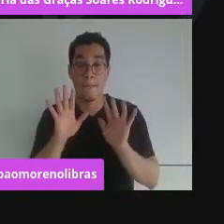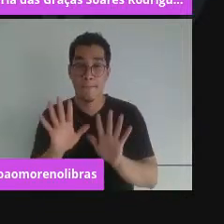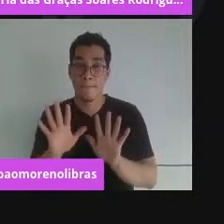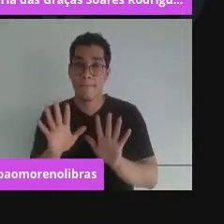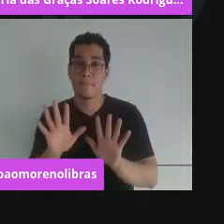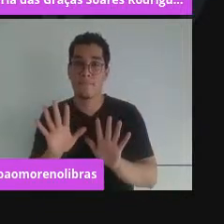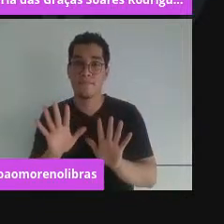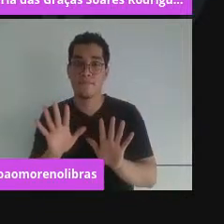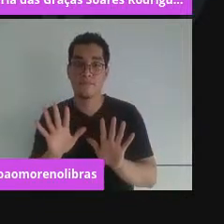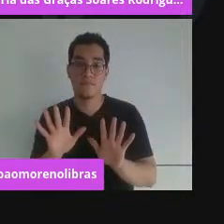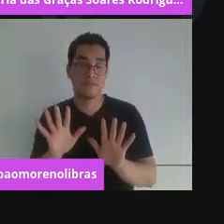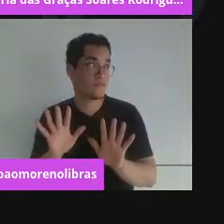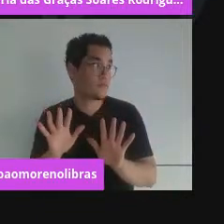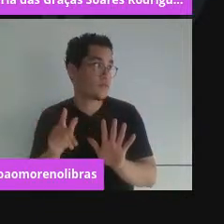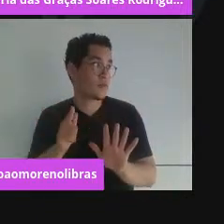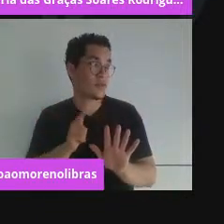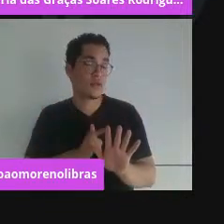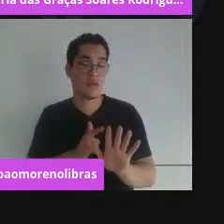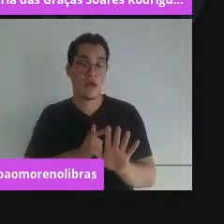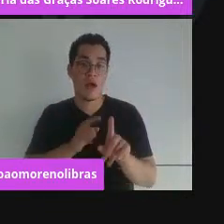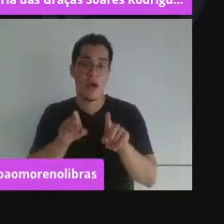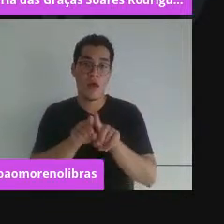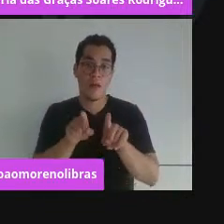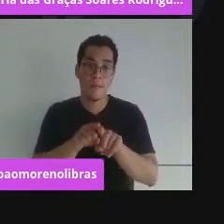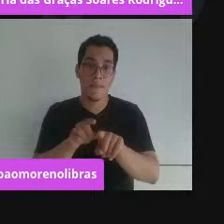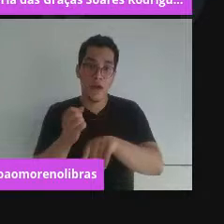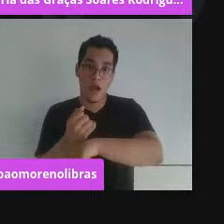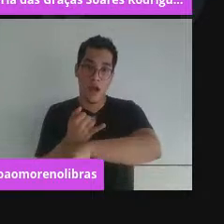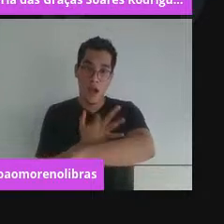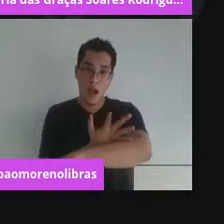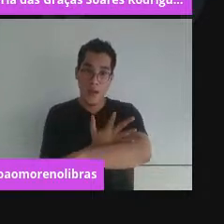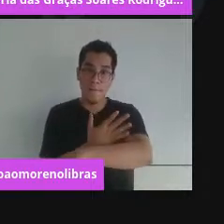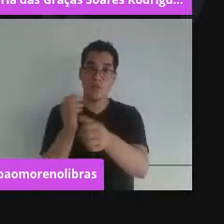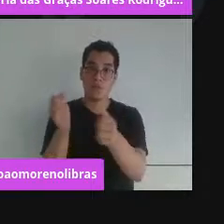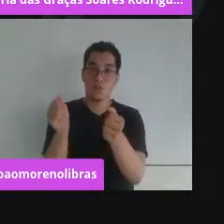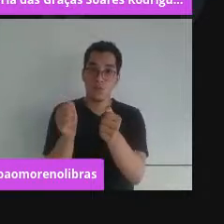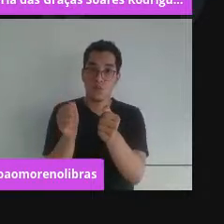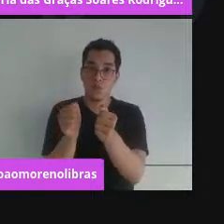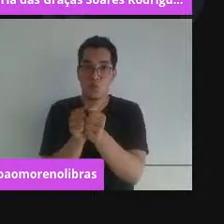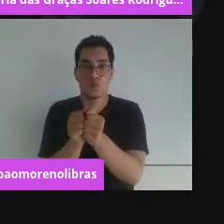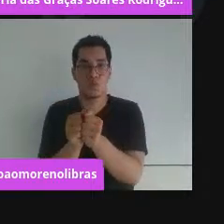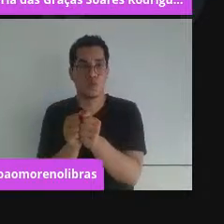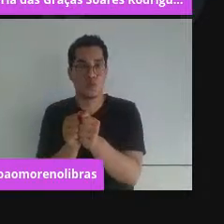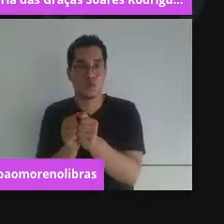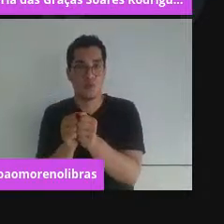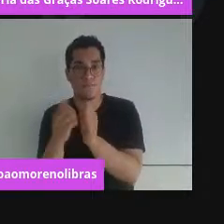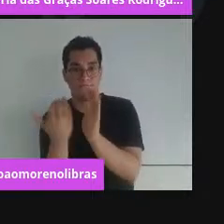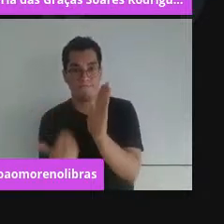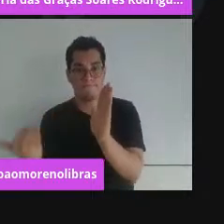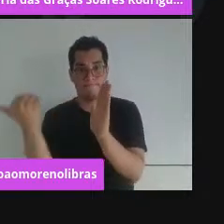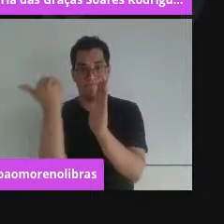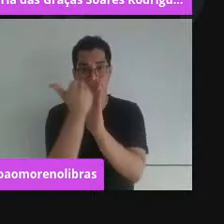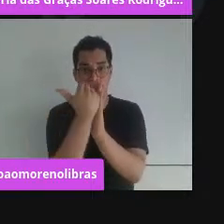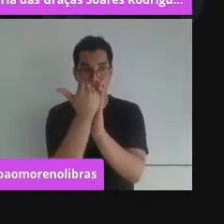mas, sobretudo, pela emoção dos acontecimentos ou das situações. Por que isso eu faço questão de enfatizar? É